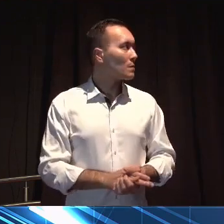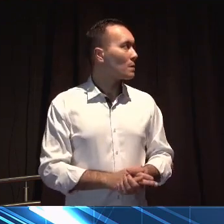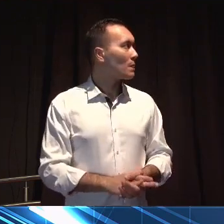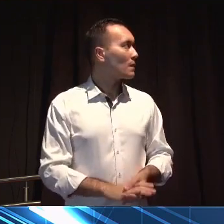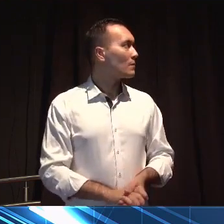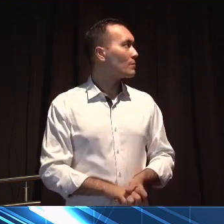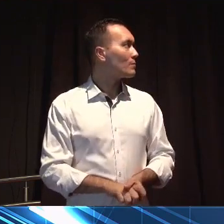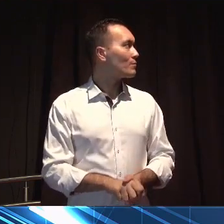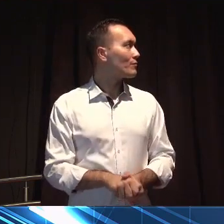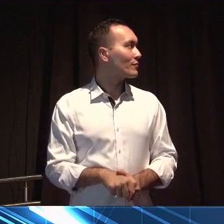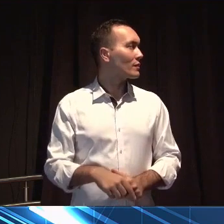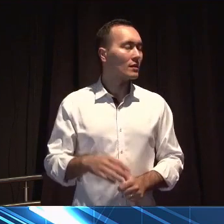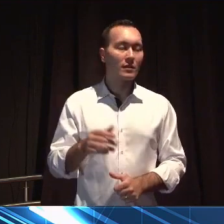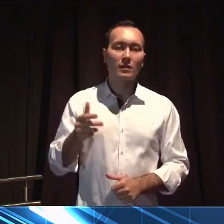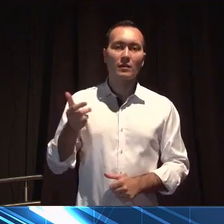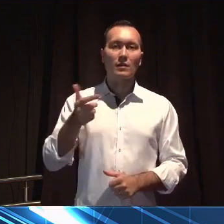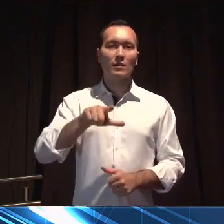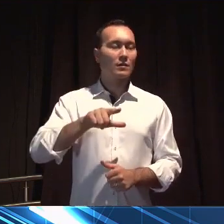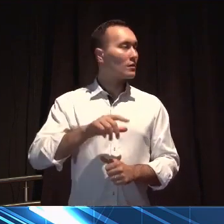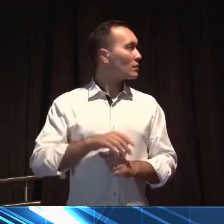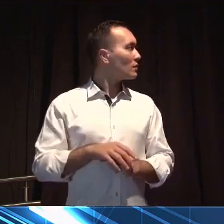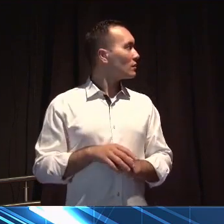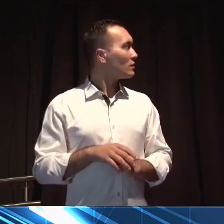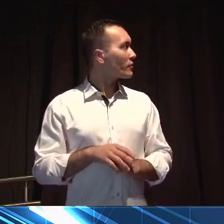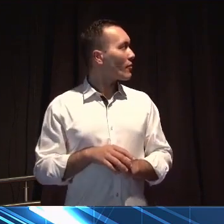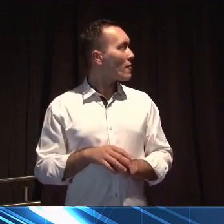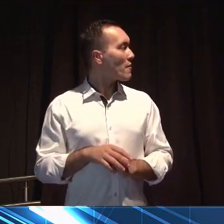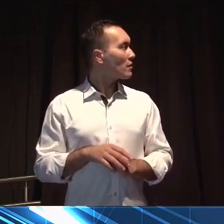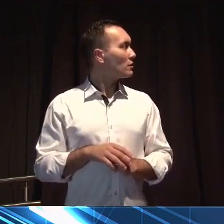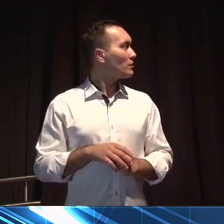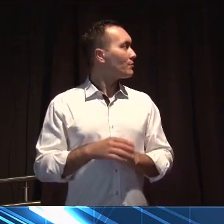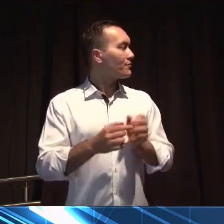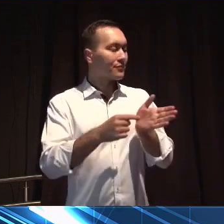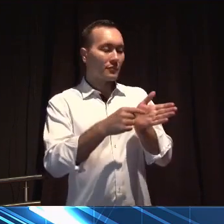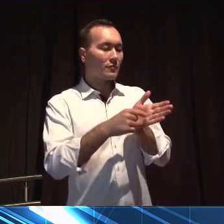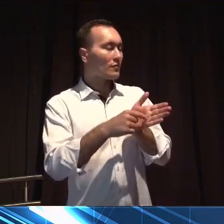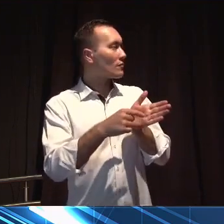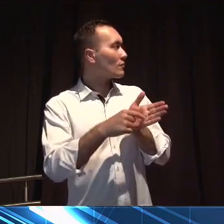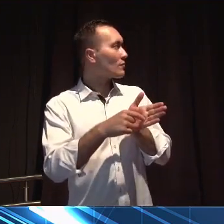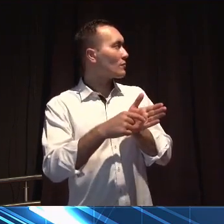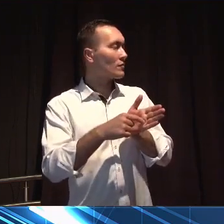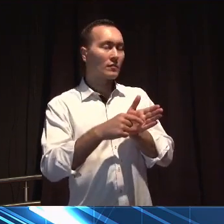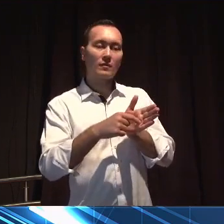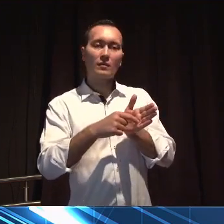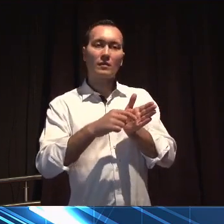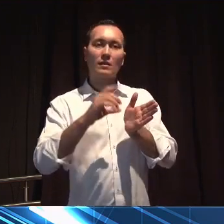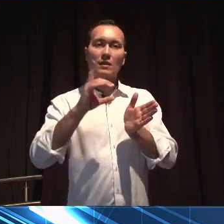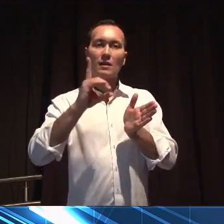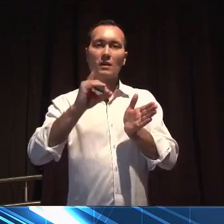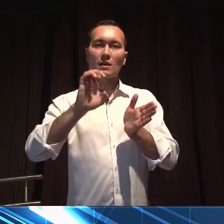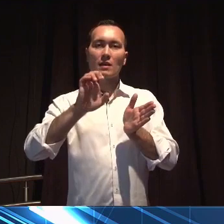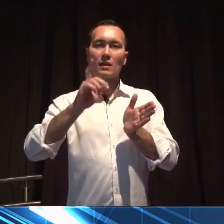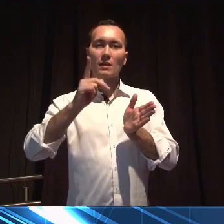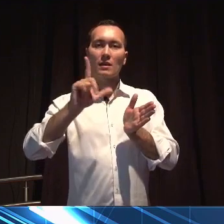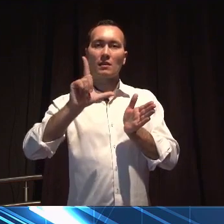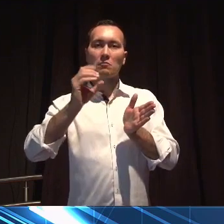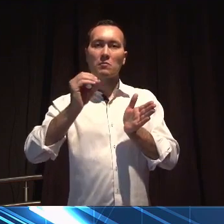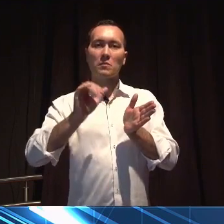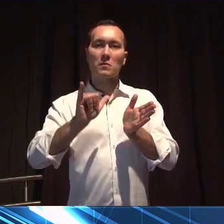o deploy ali, a command line interface, totalmente JavaScript, a gente fazia, né, build